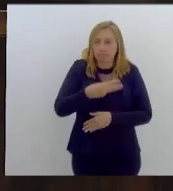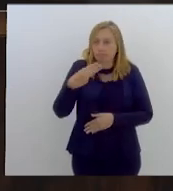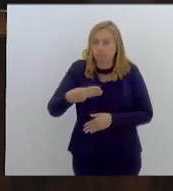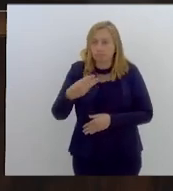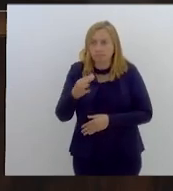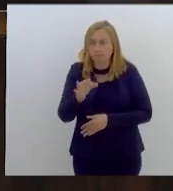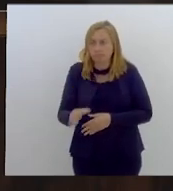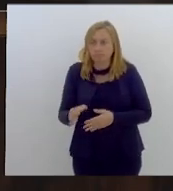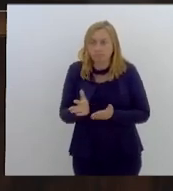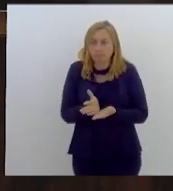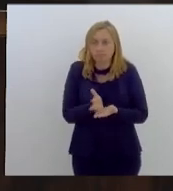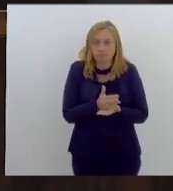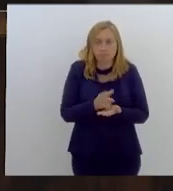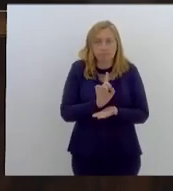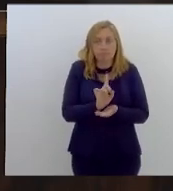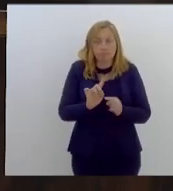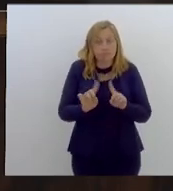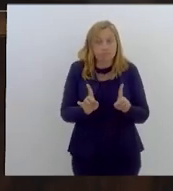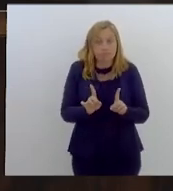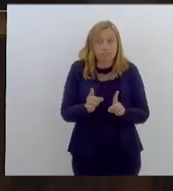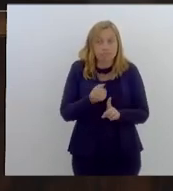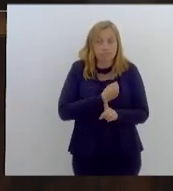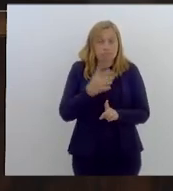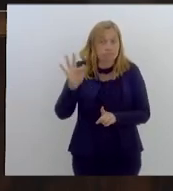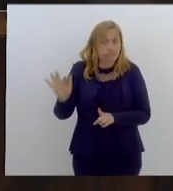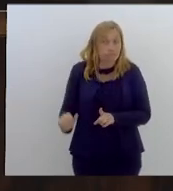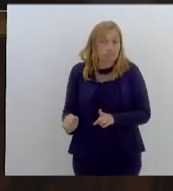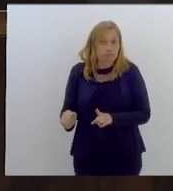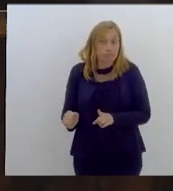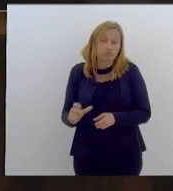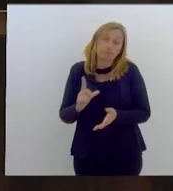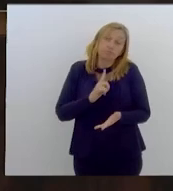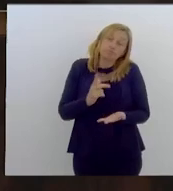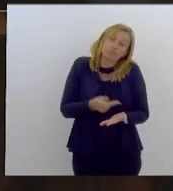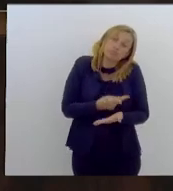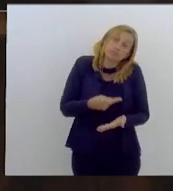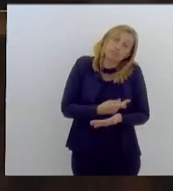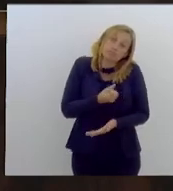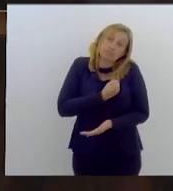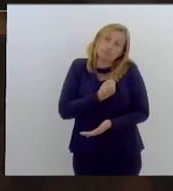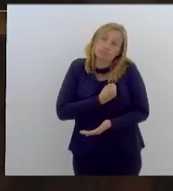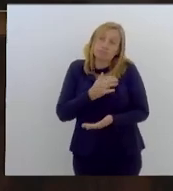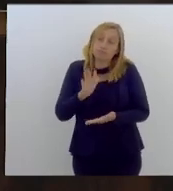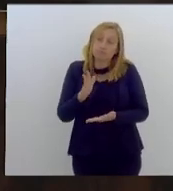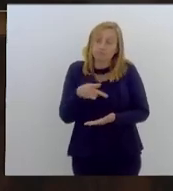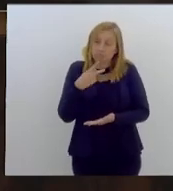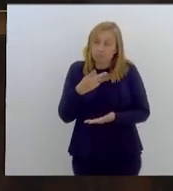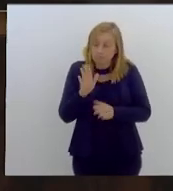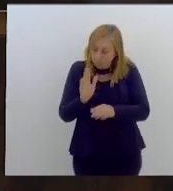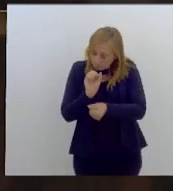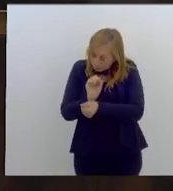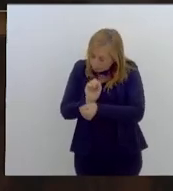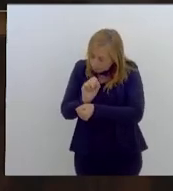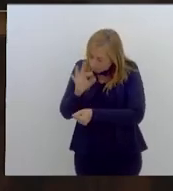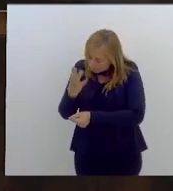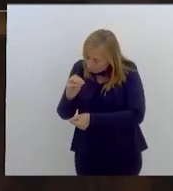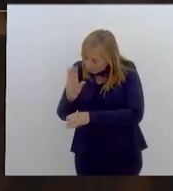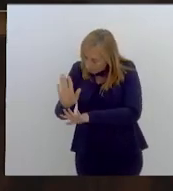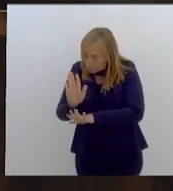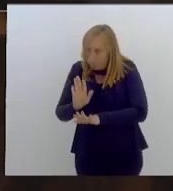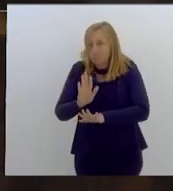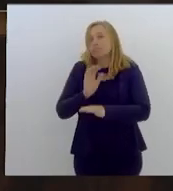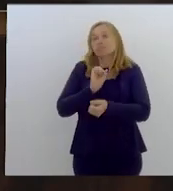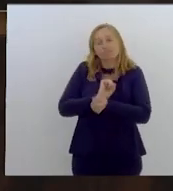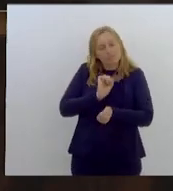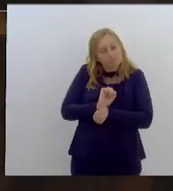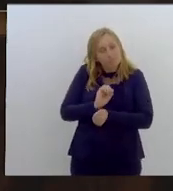da sua receita. Mas são números da Fazenda. Se a Fazenda tiver com o número errado... Presidente, eu tô confirmando. Espera aí, Chico. Espera aí. Você tem que